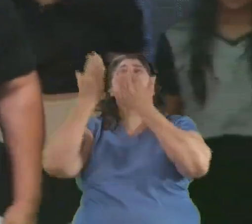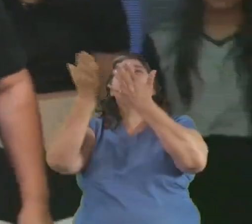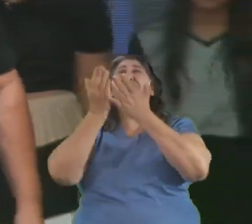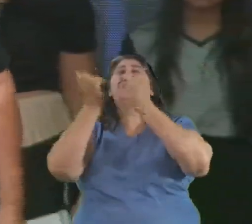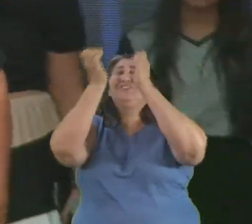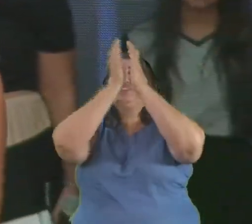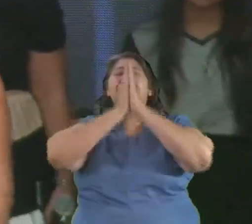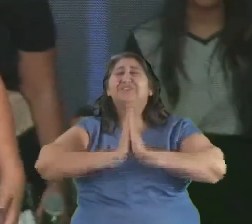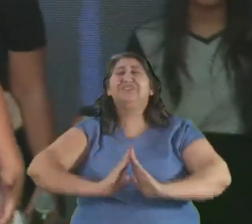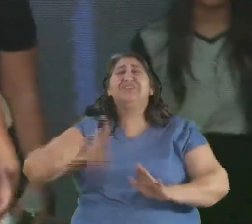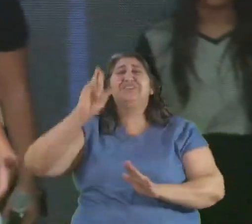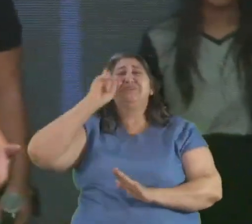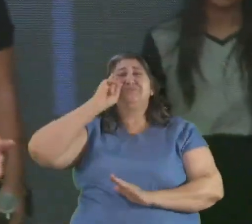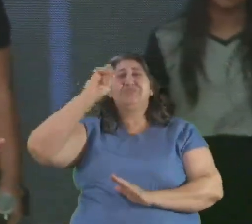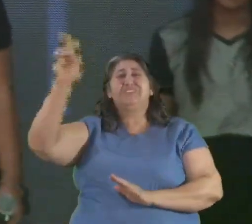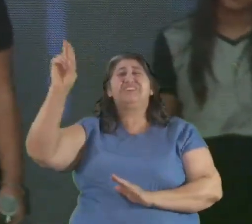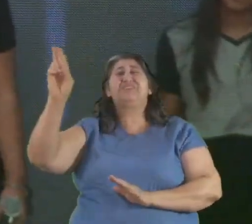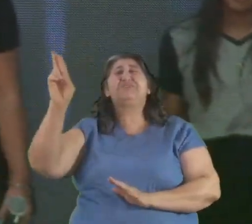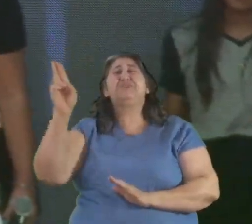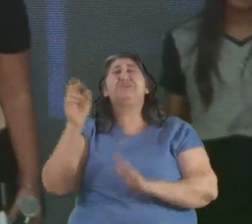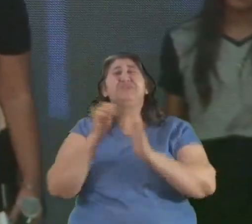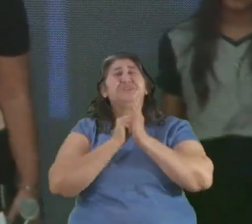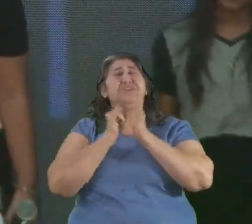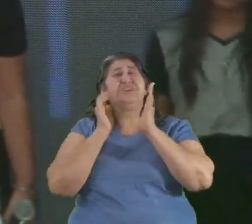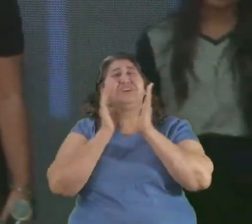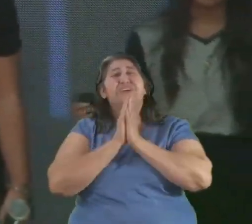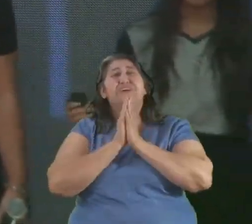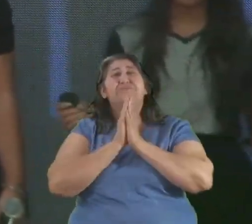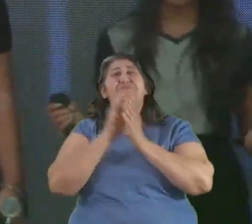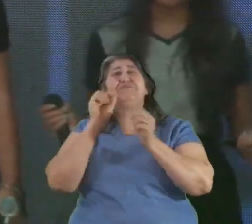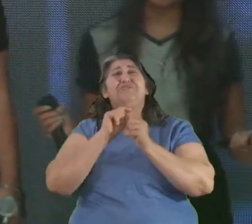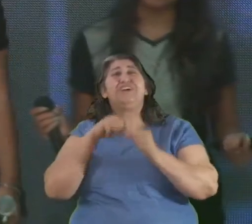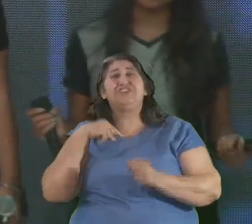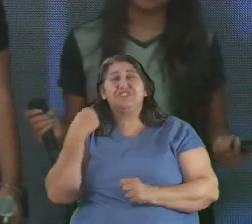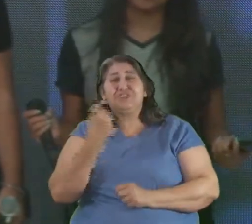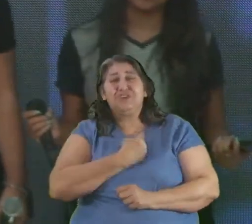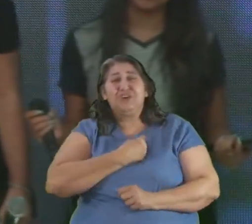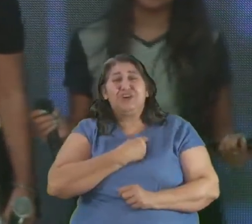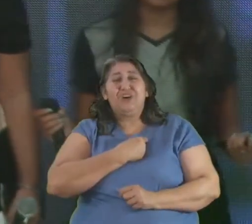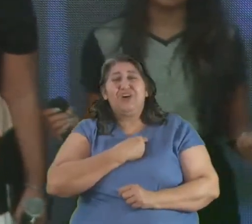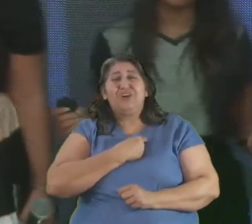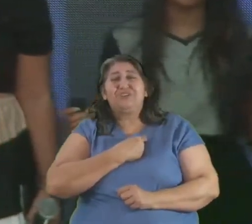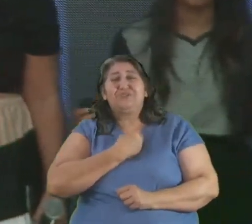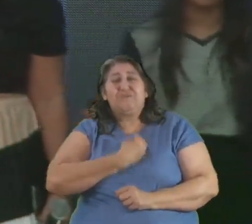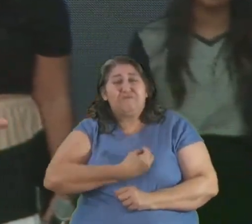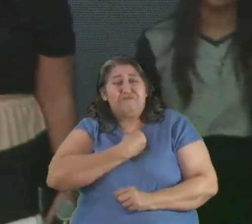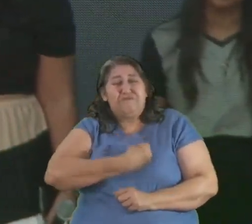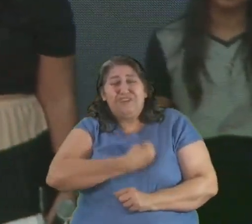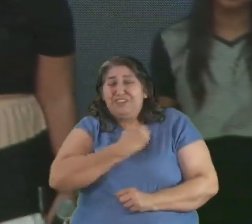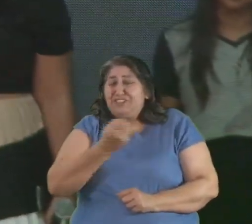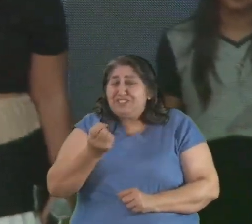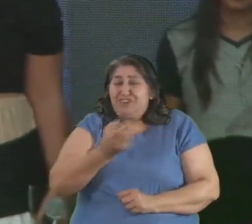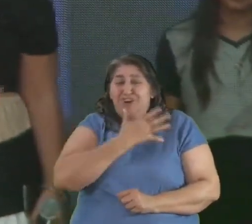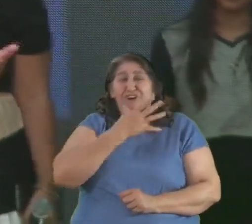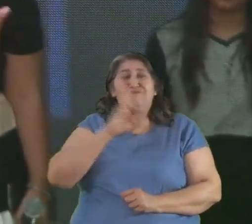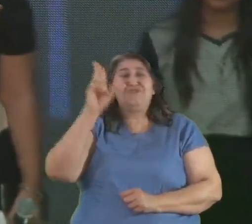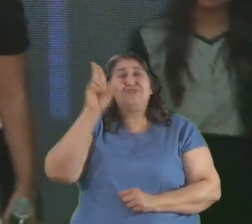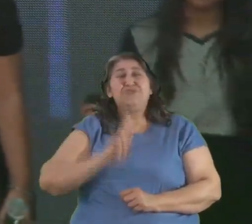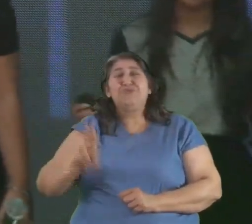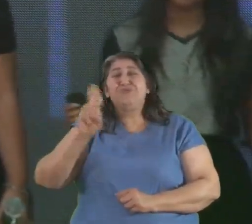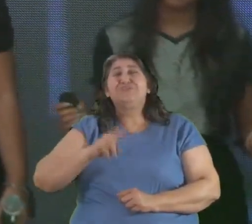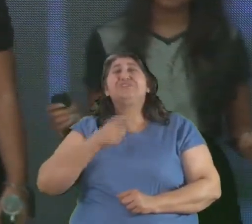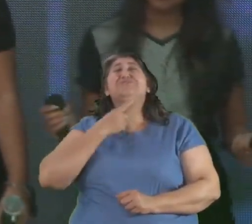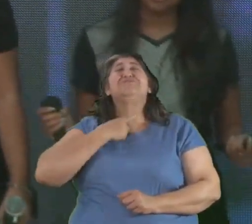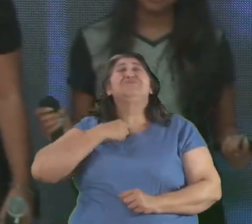nossa oração e faz de nós, Senhor, vasos novos, Pai, para que o Senhor possa nos usar. E para